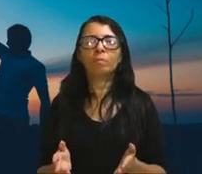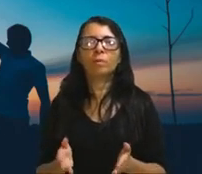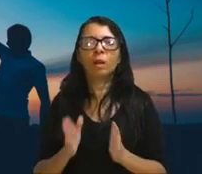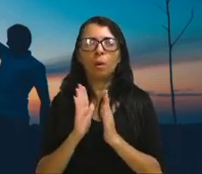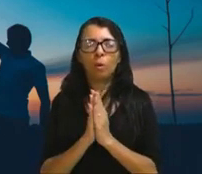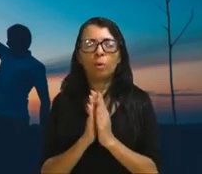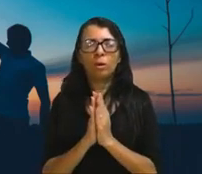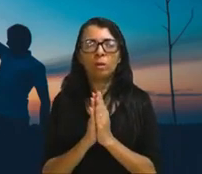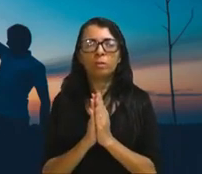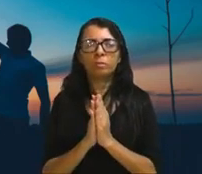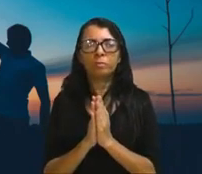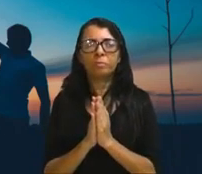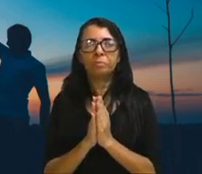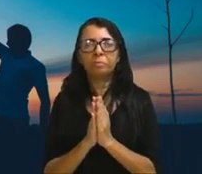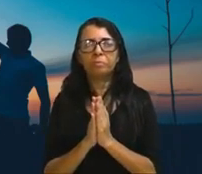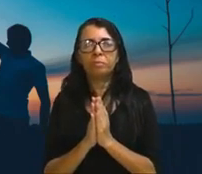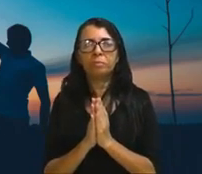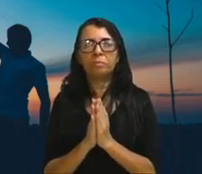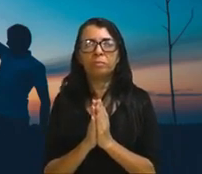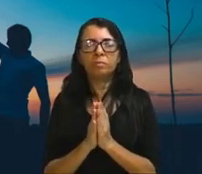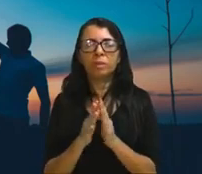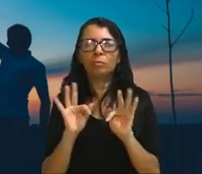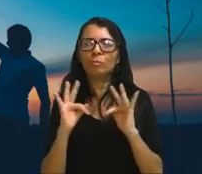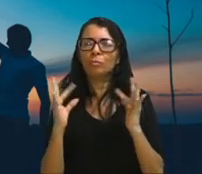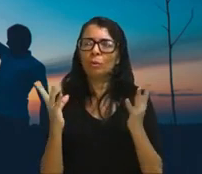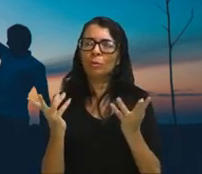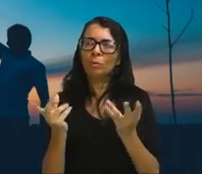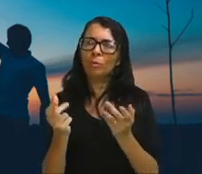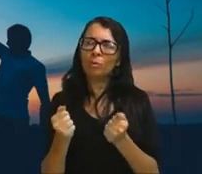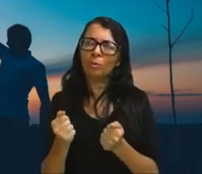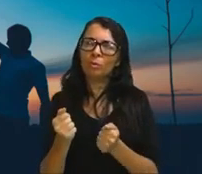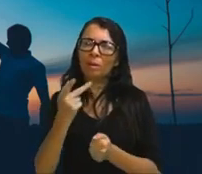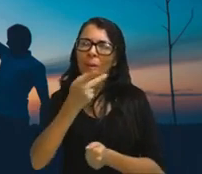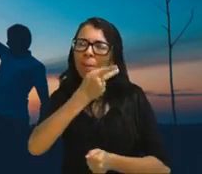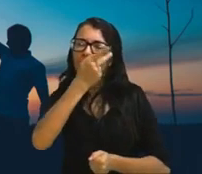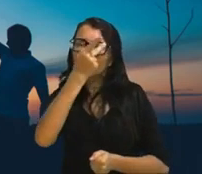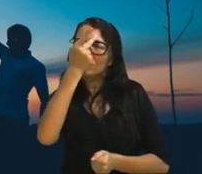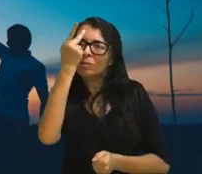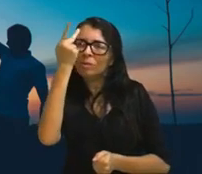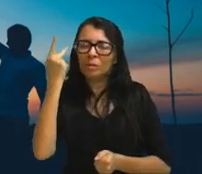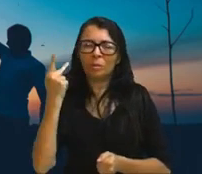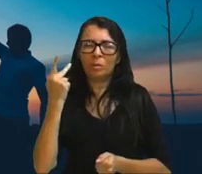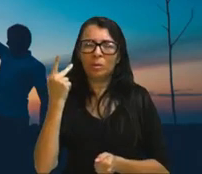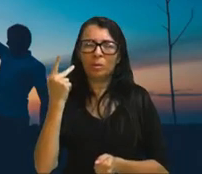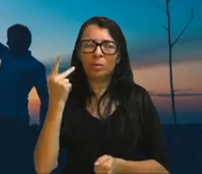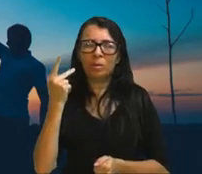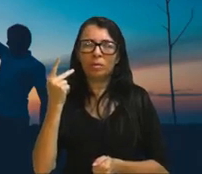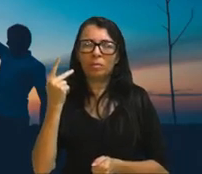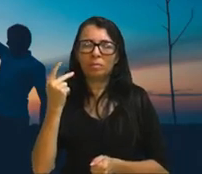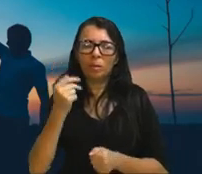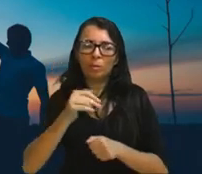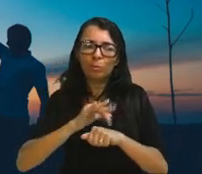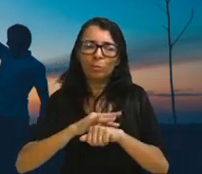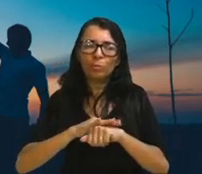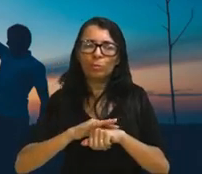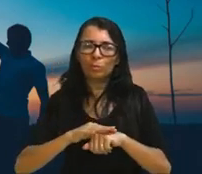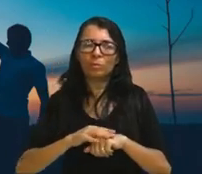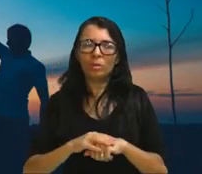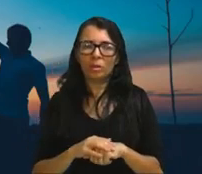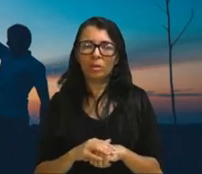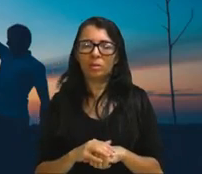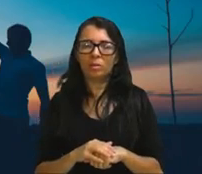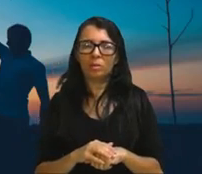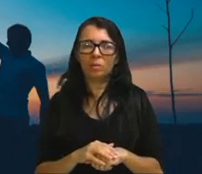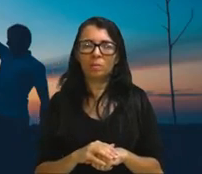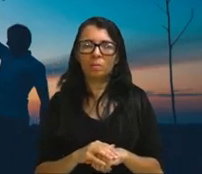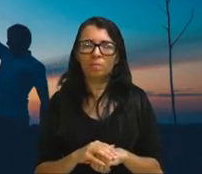cuidando e seus familiares possam entender qual é a vontade de Deus. Tem muitas pessoas que estão